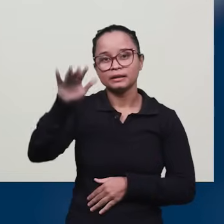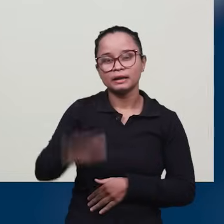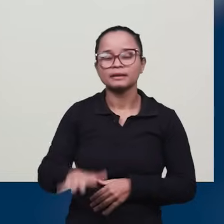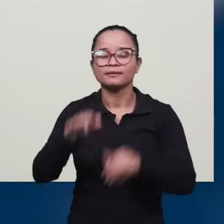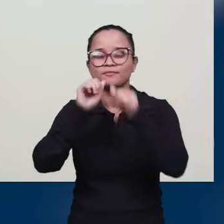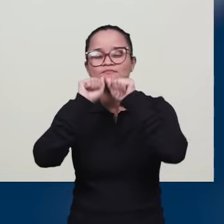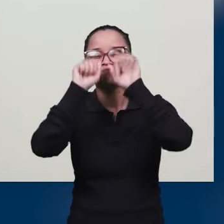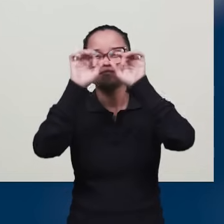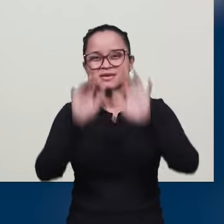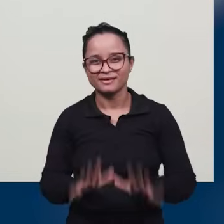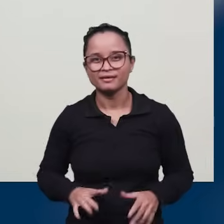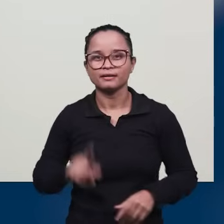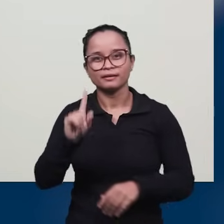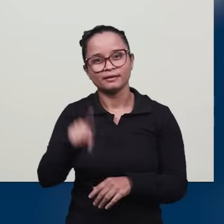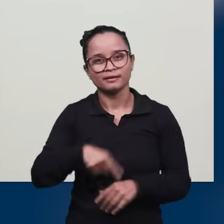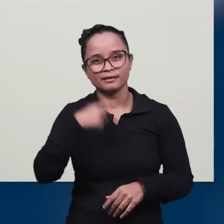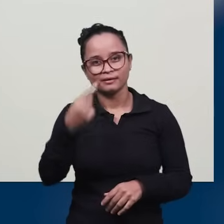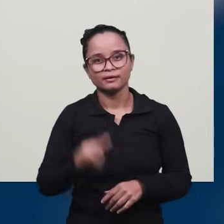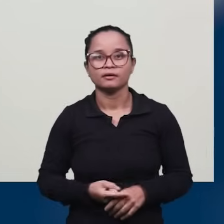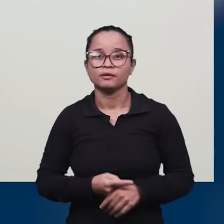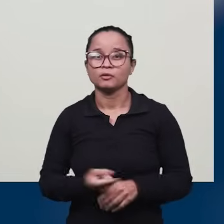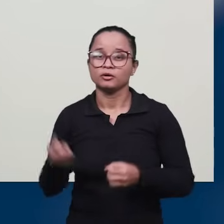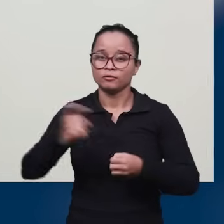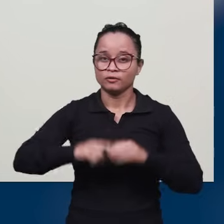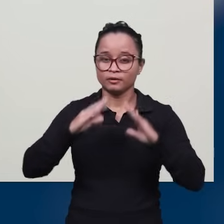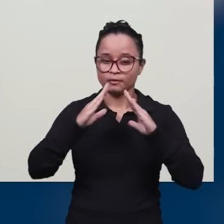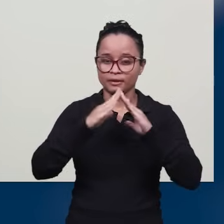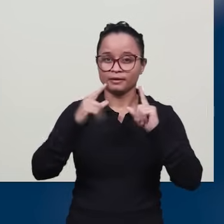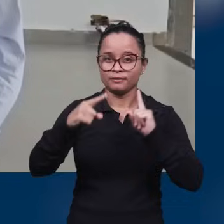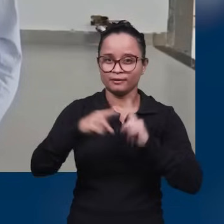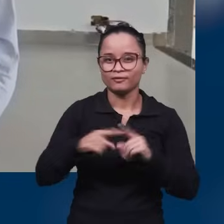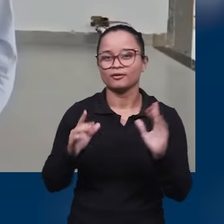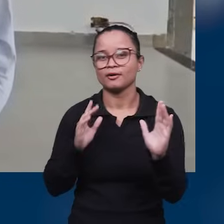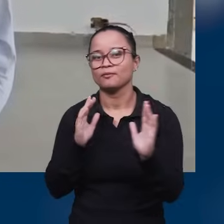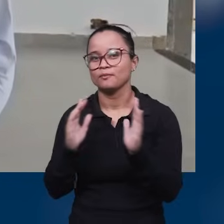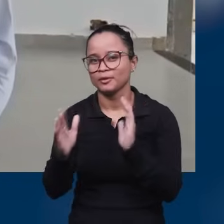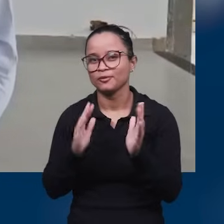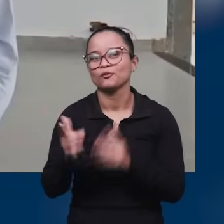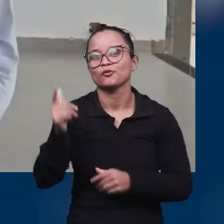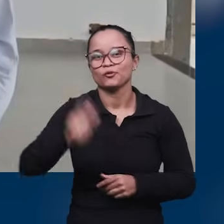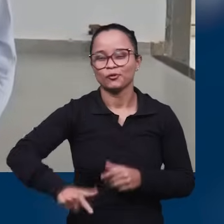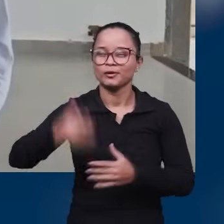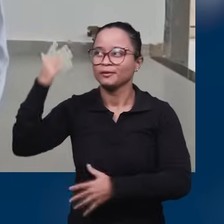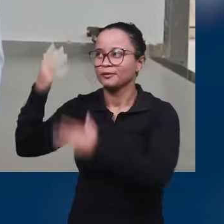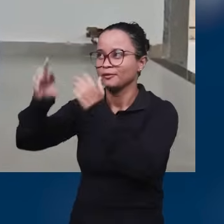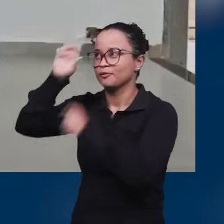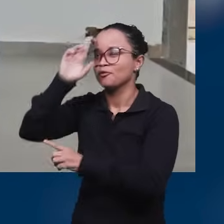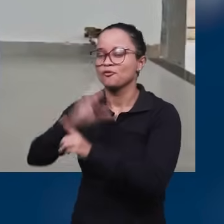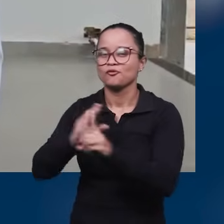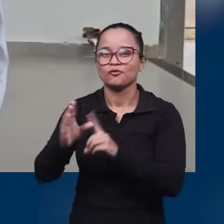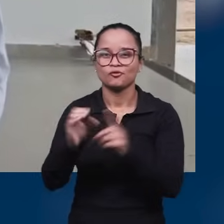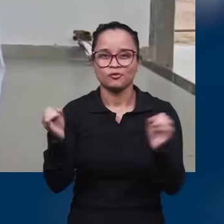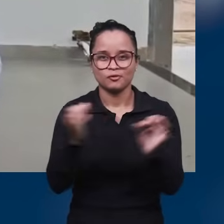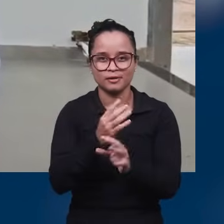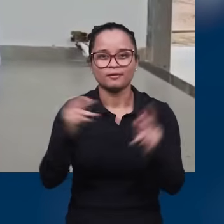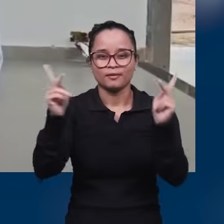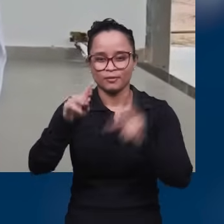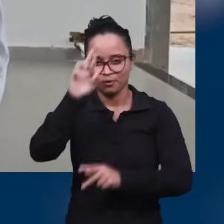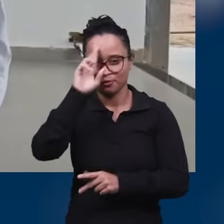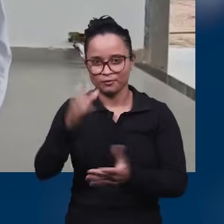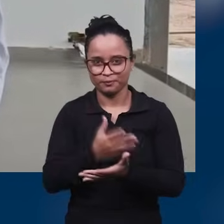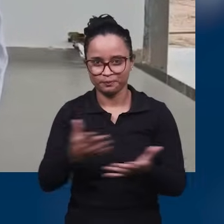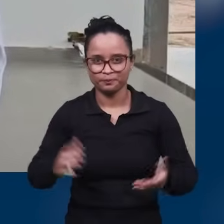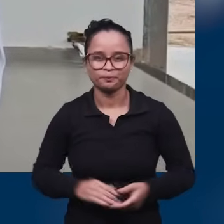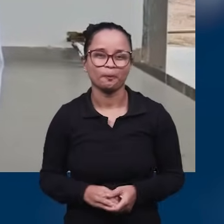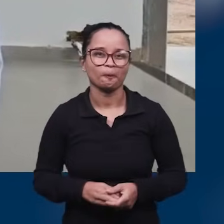um momento na presença do Senhor, com um culto de glorificação. A paz do Senhor. Meus irmãos, a paz de São Jesus, eu sou o pastor Marcelo, aqui do Polo